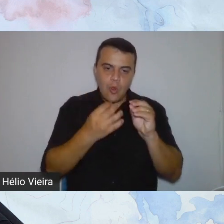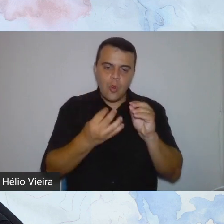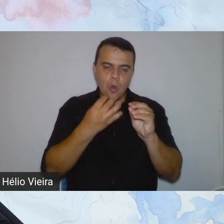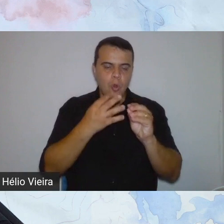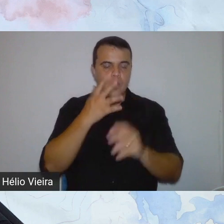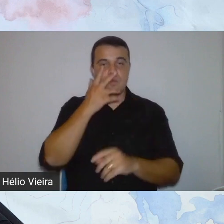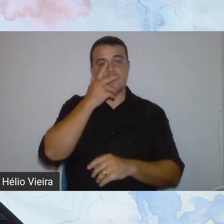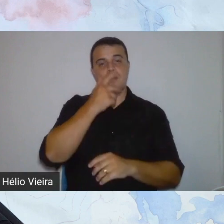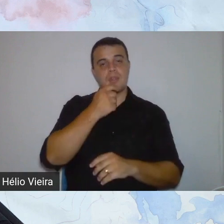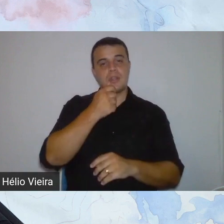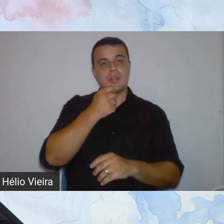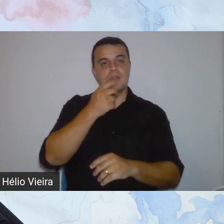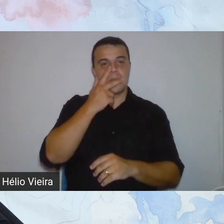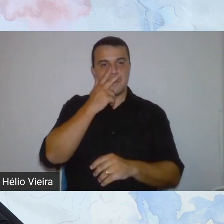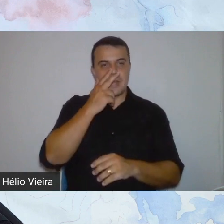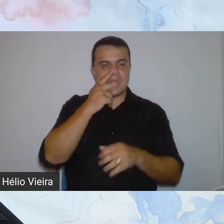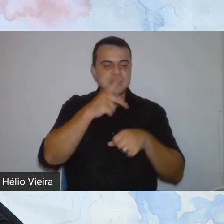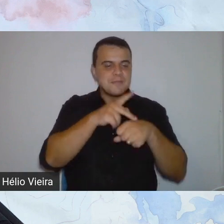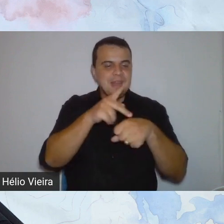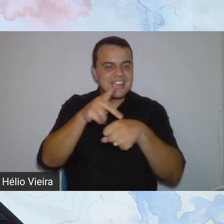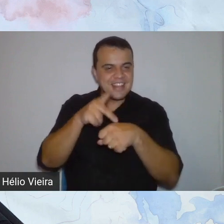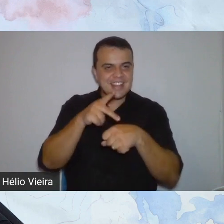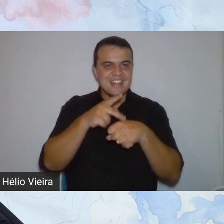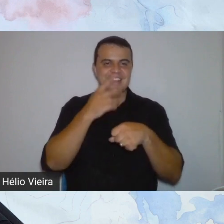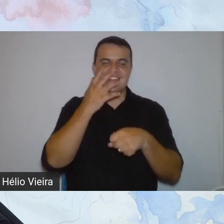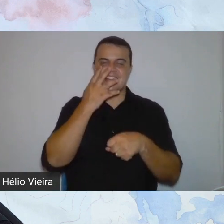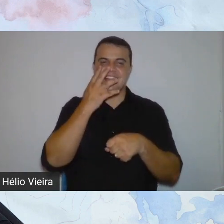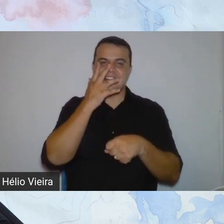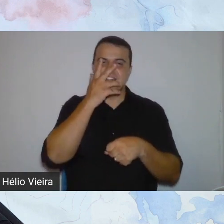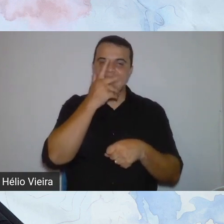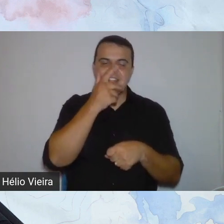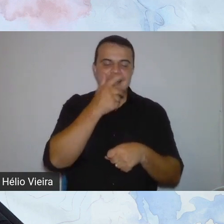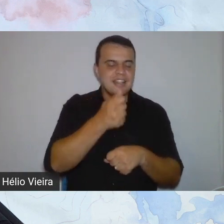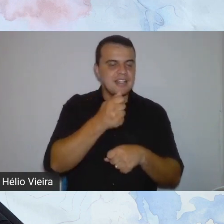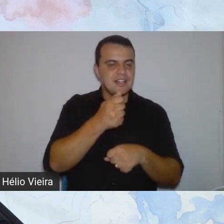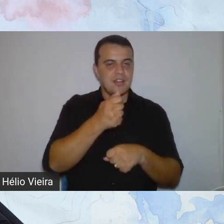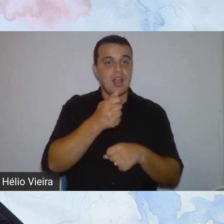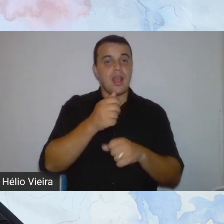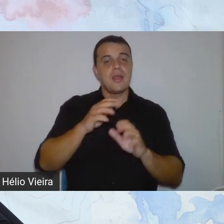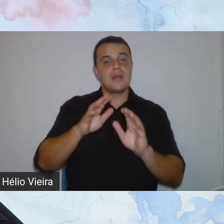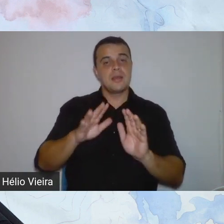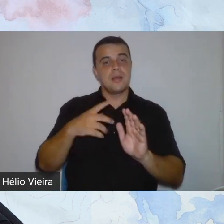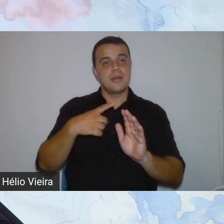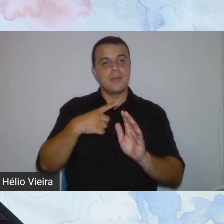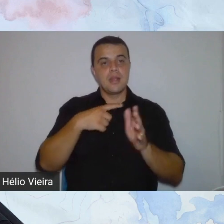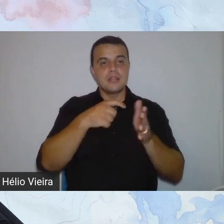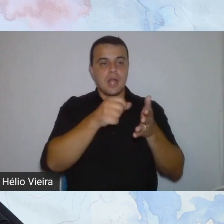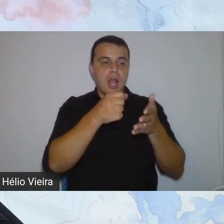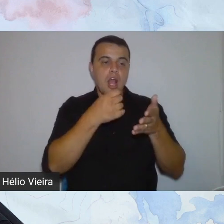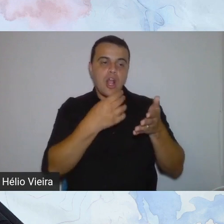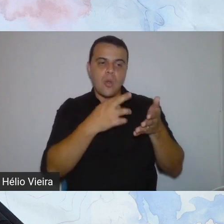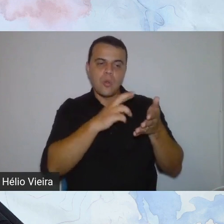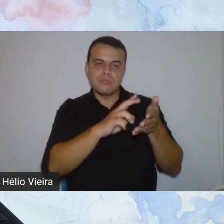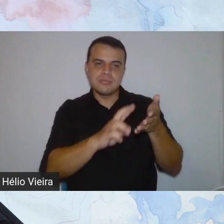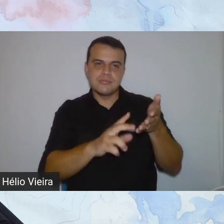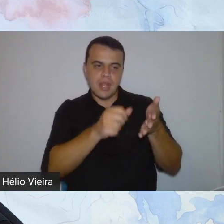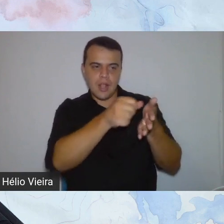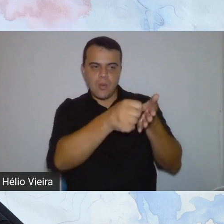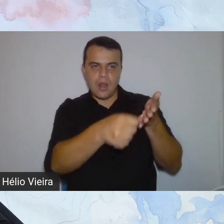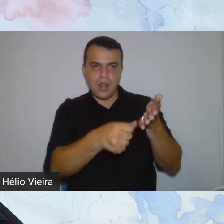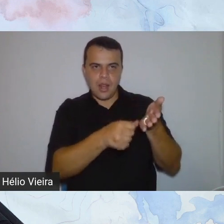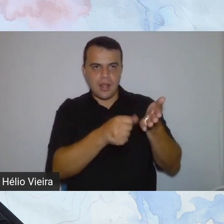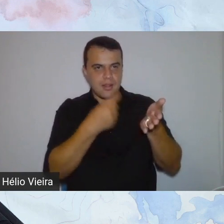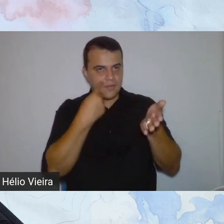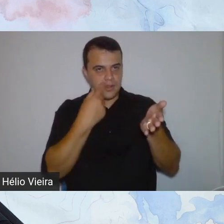lindo. Parece um monte de pedrinha colorida. Fica a coisa mais fofa da face da Terra. E a aquarela, ela fica desse jeito.